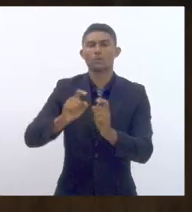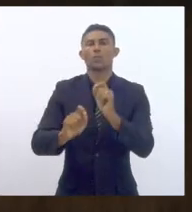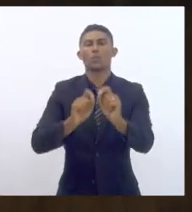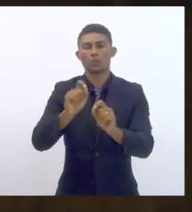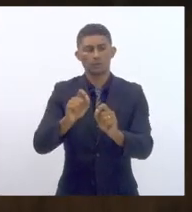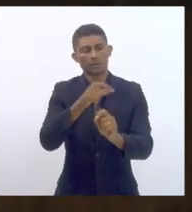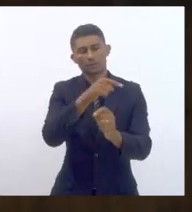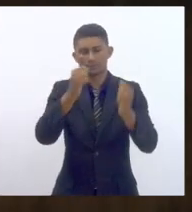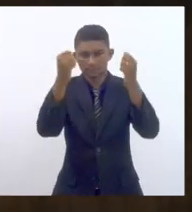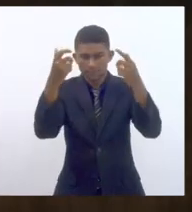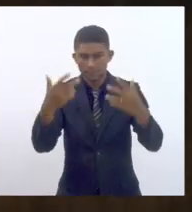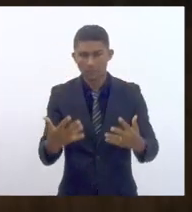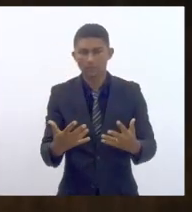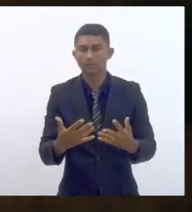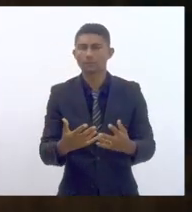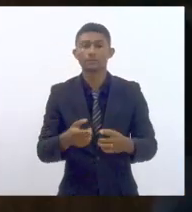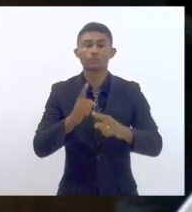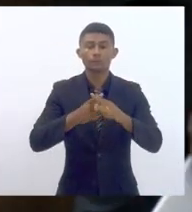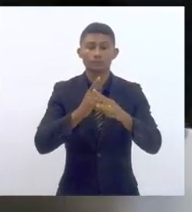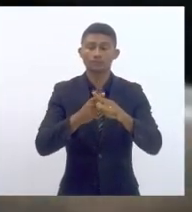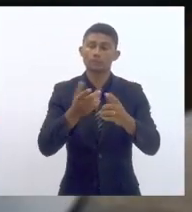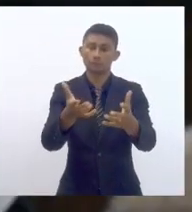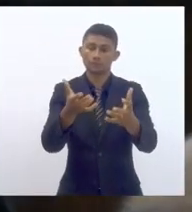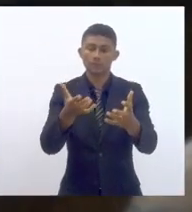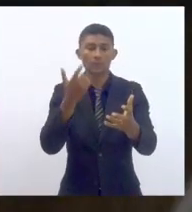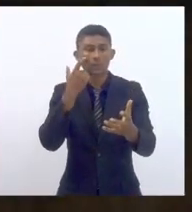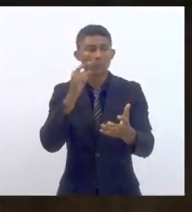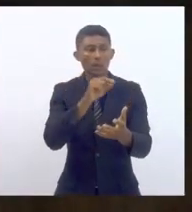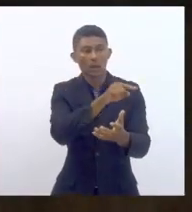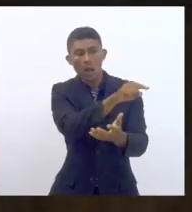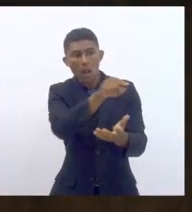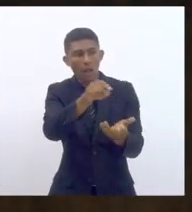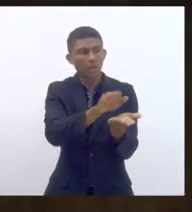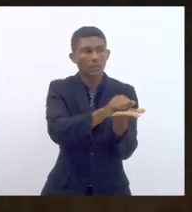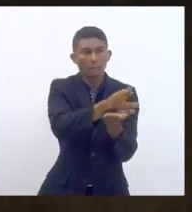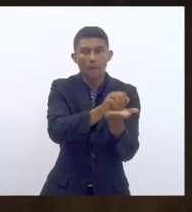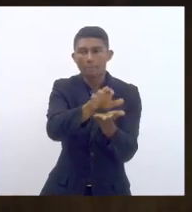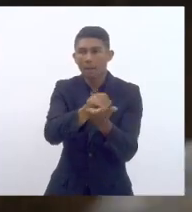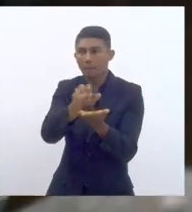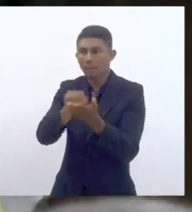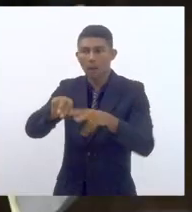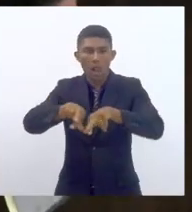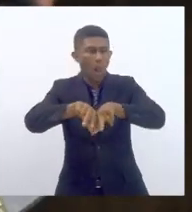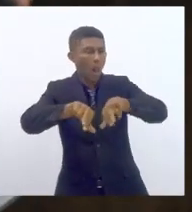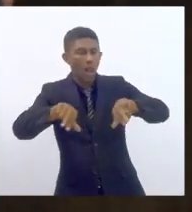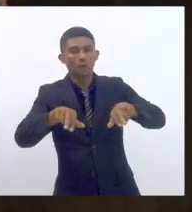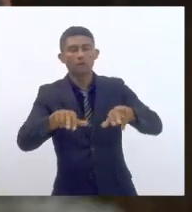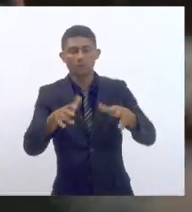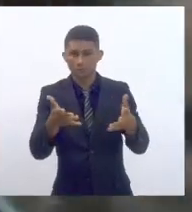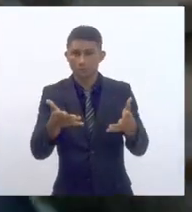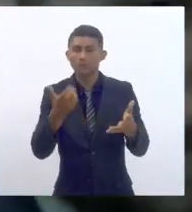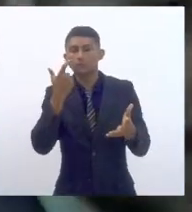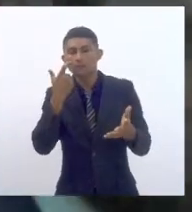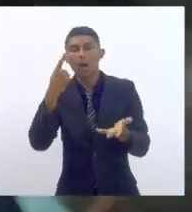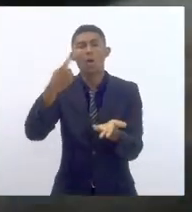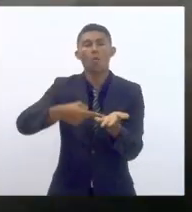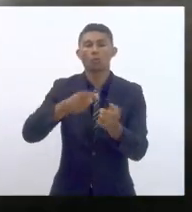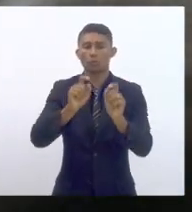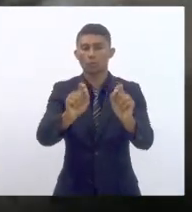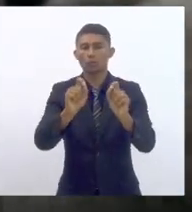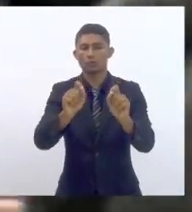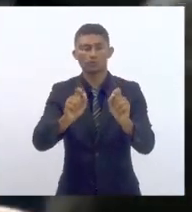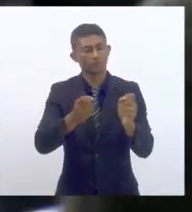a assegurar o número de demissões ali da questão da SEDAI. Então, pode conduzir conforme a gente acordou.